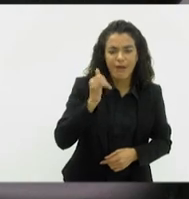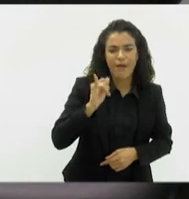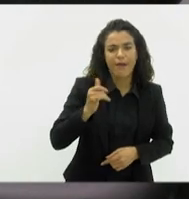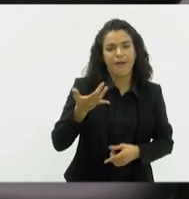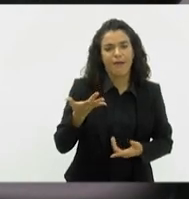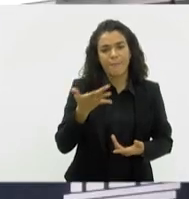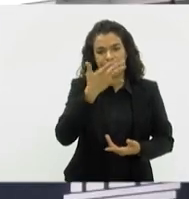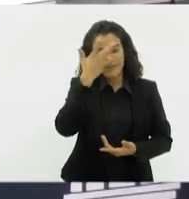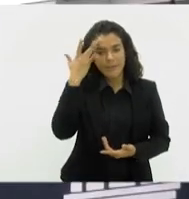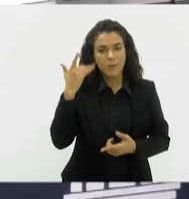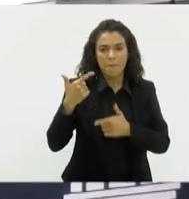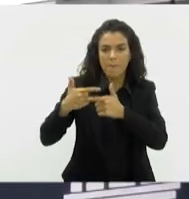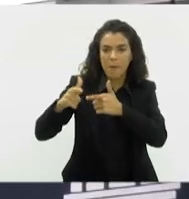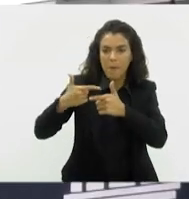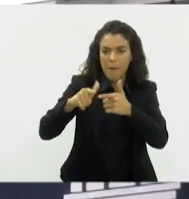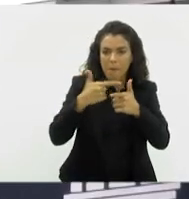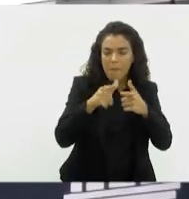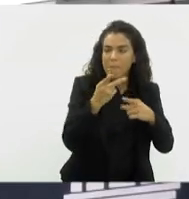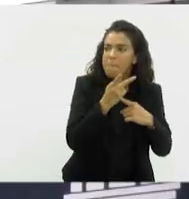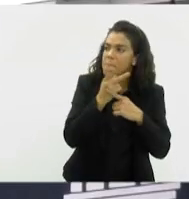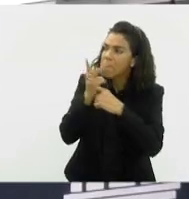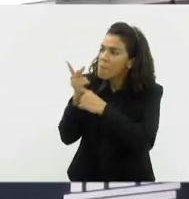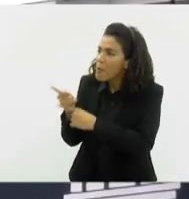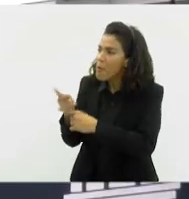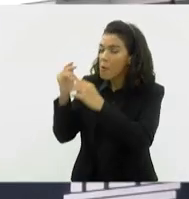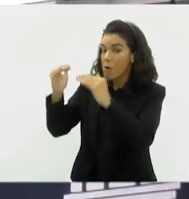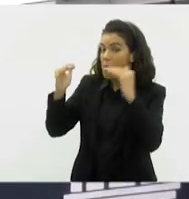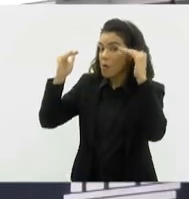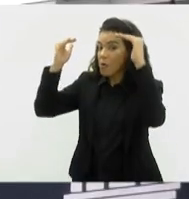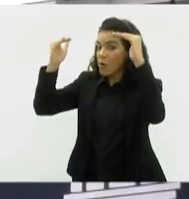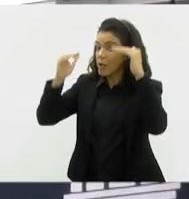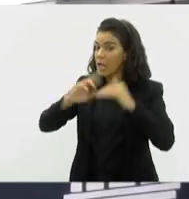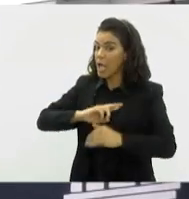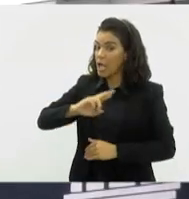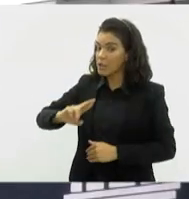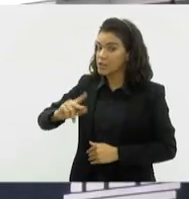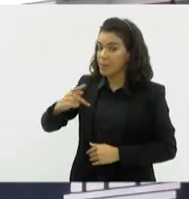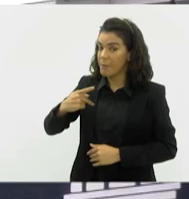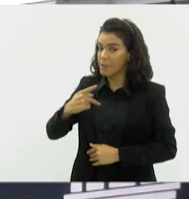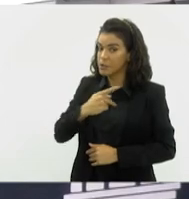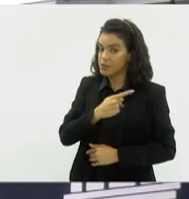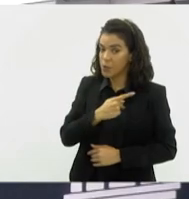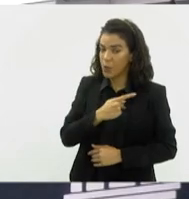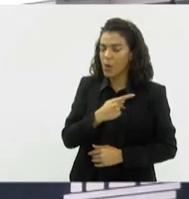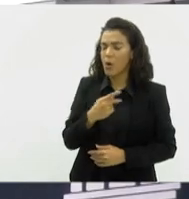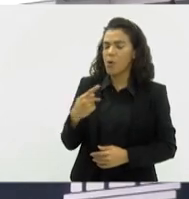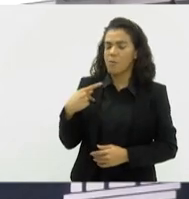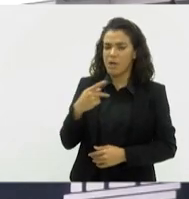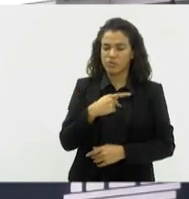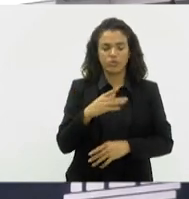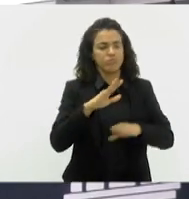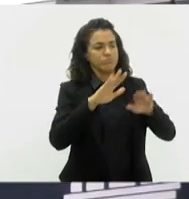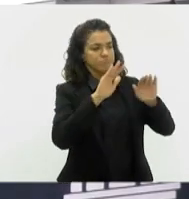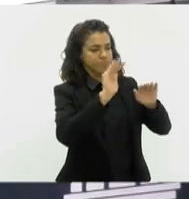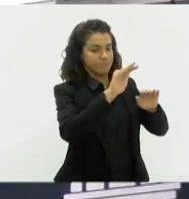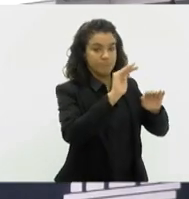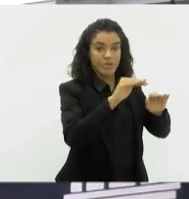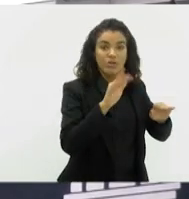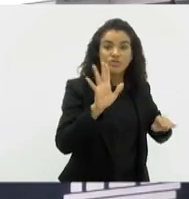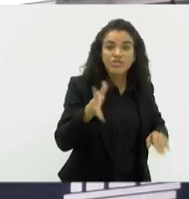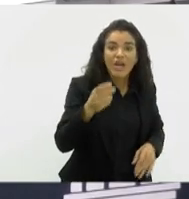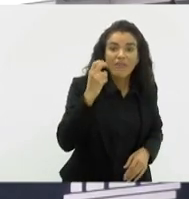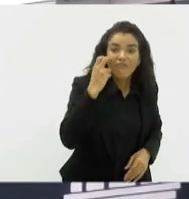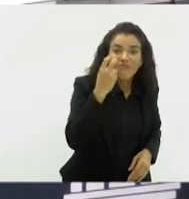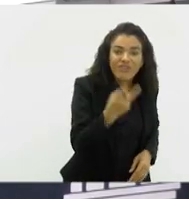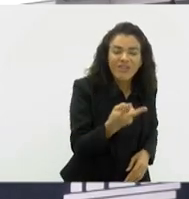diversos relatos de pessoas que tiveram problemas, foram lá, falaram com a autoridade espiritual, lá, o pastor, lá do... O pastor vai lá. Eu já cansei de